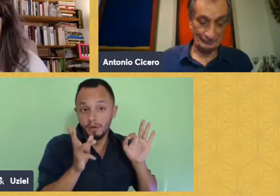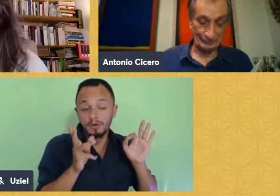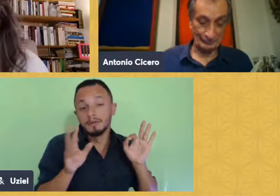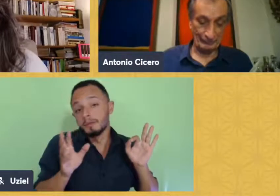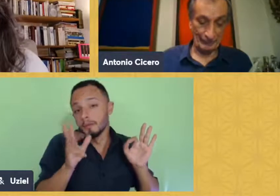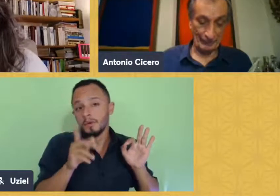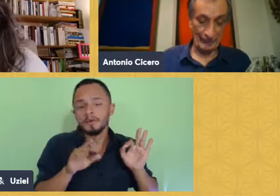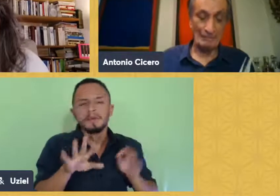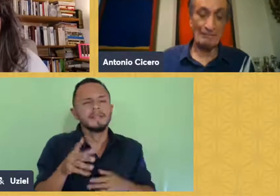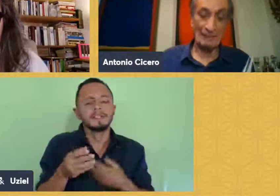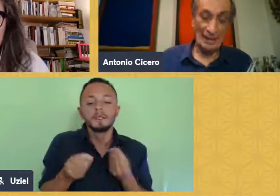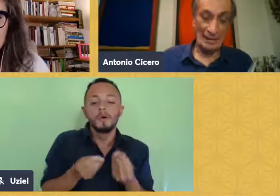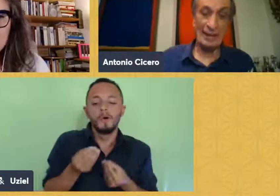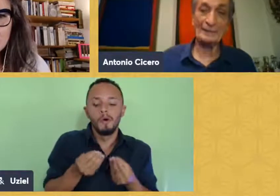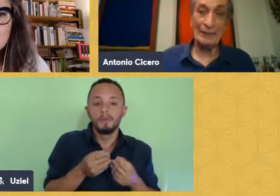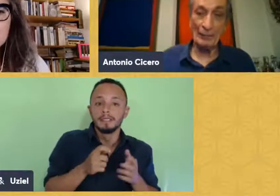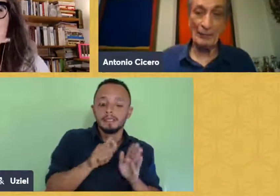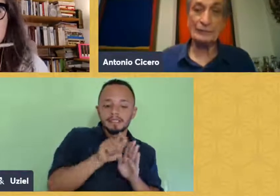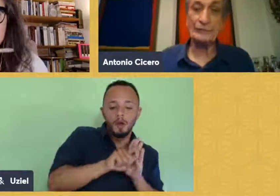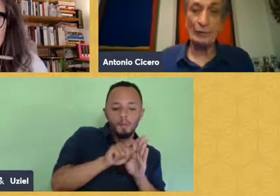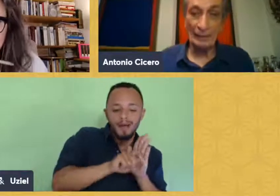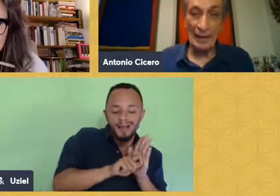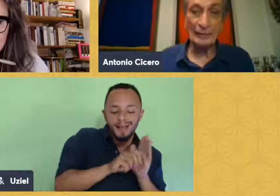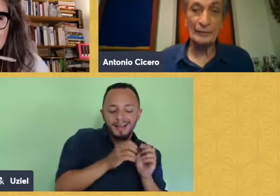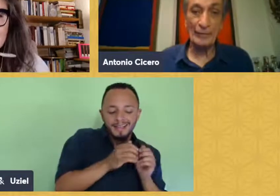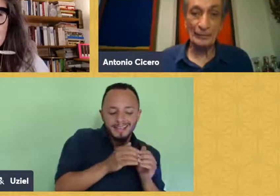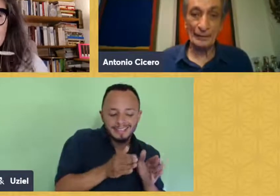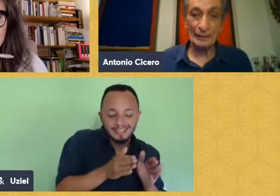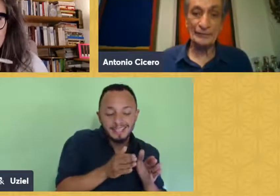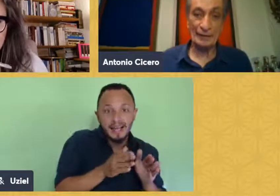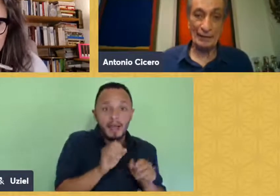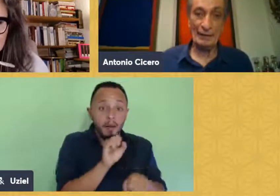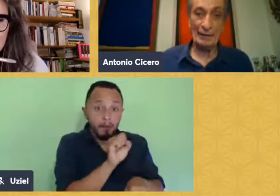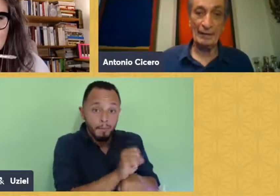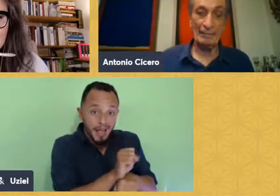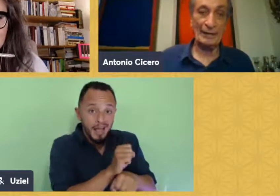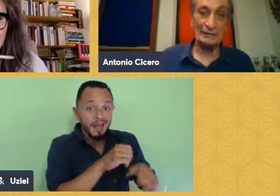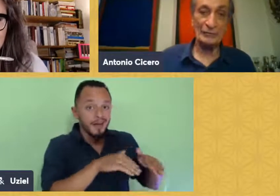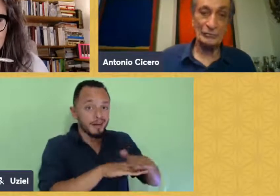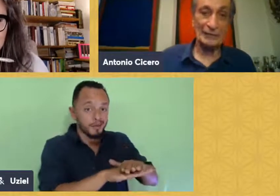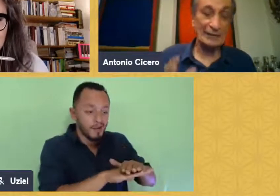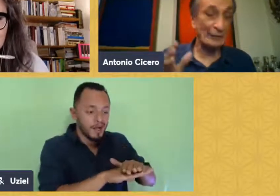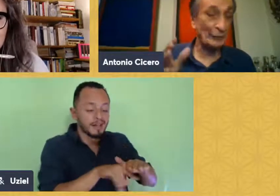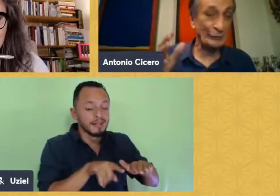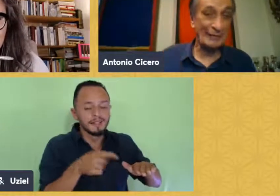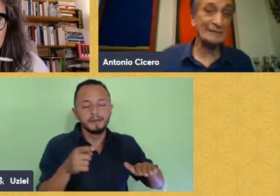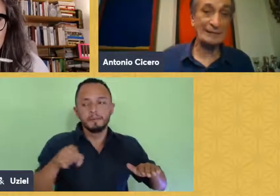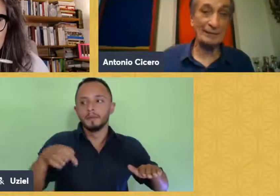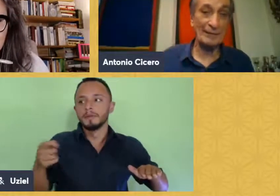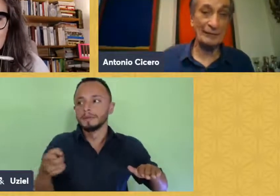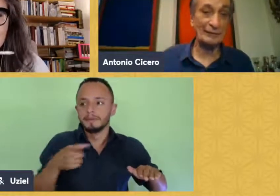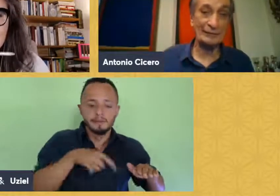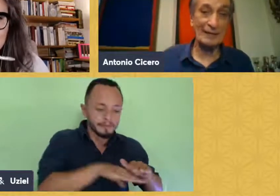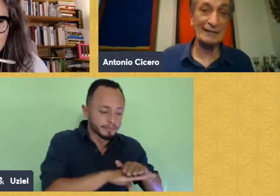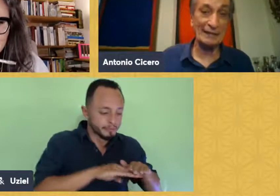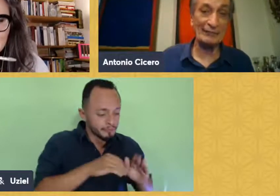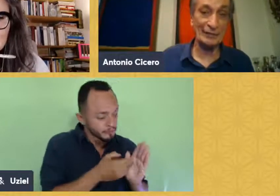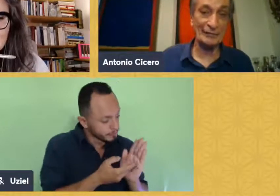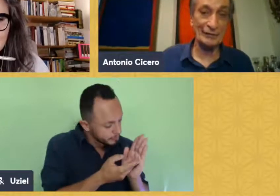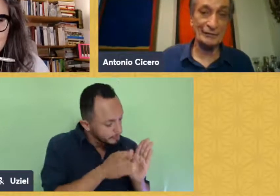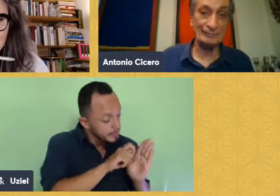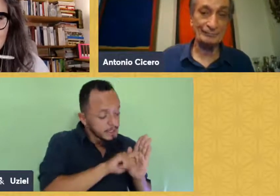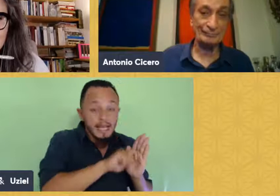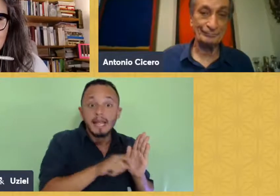começa, para até concluir. Tem momentos que eu paro, realmente, mas eu sei que aquilo tem que ser terminado, tem que